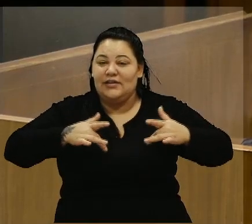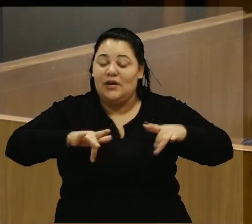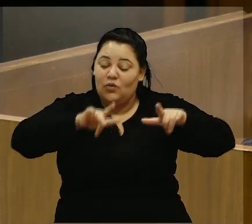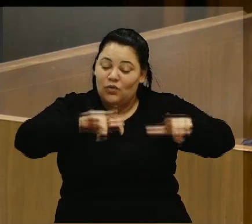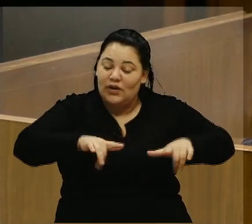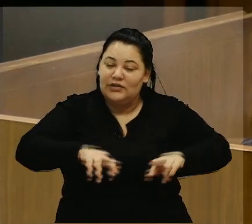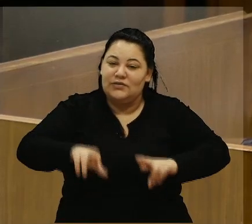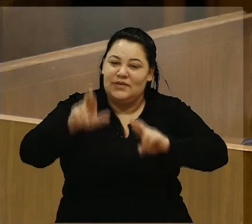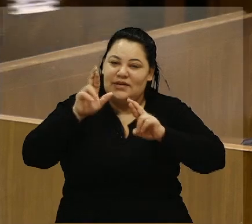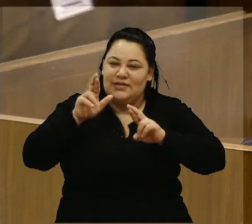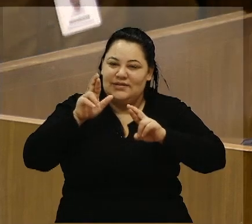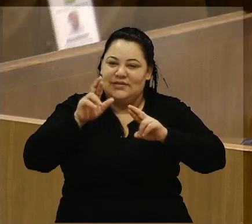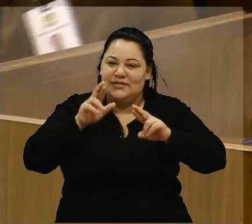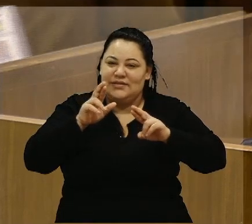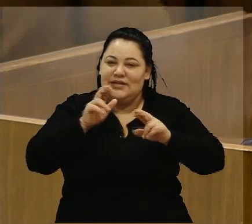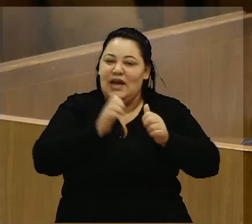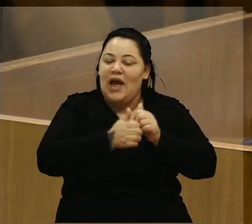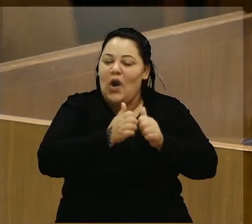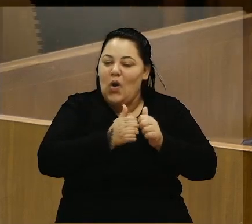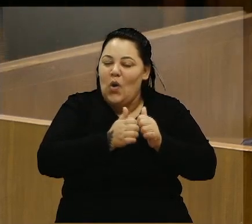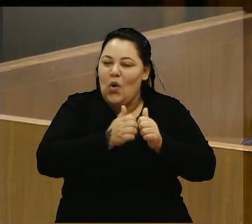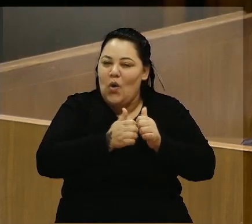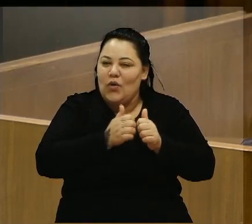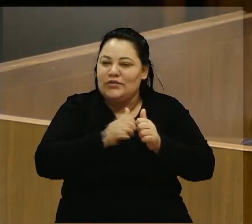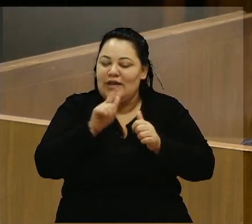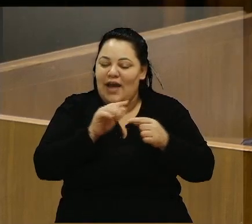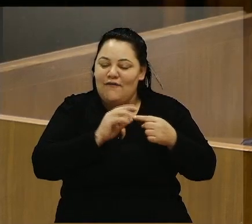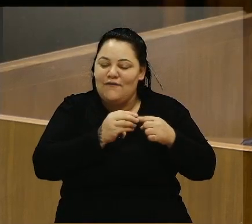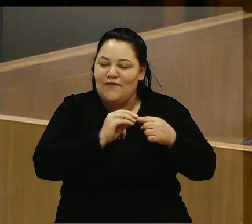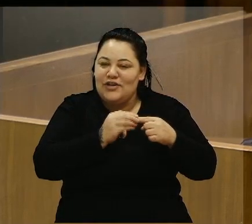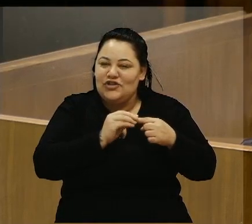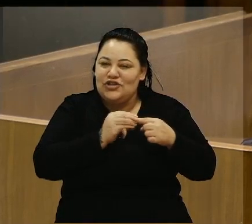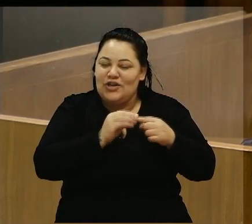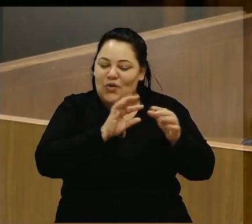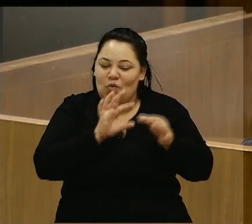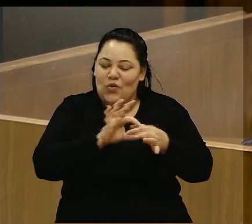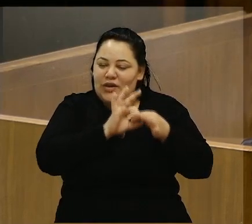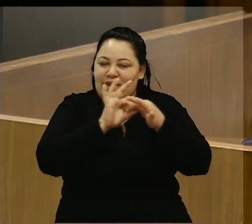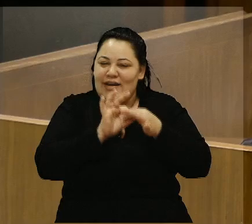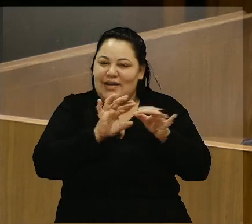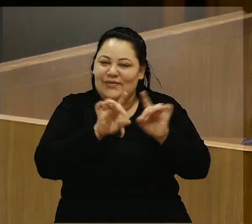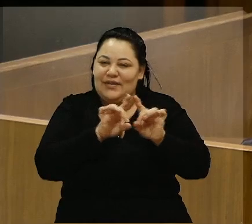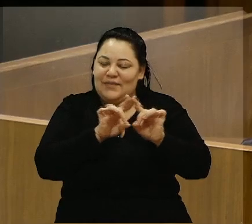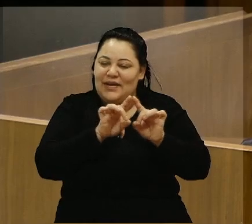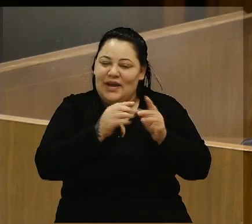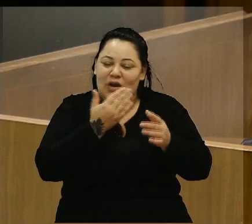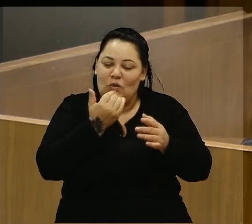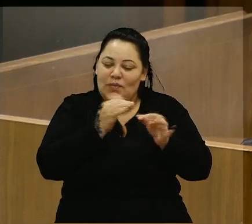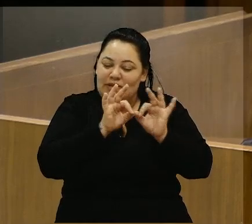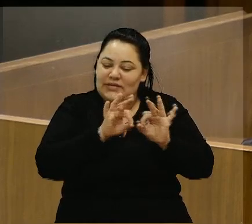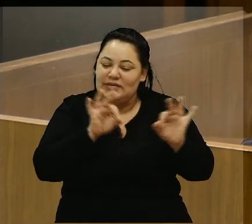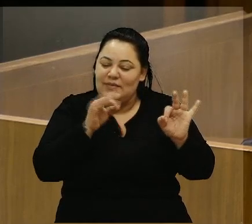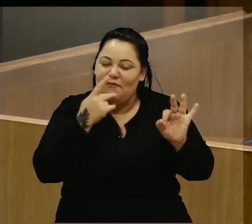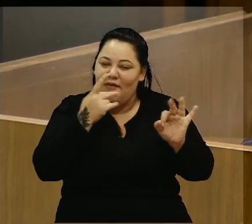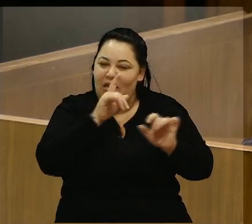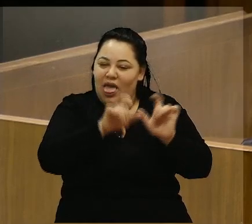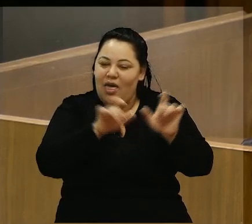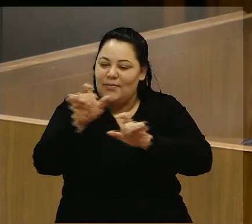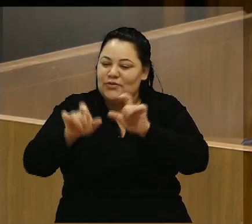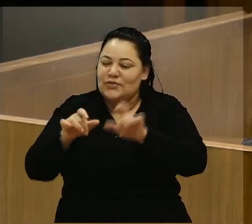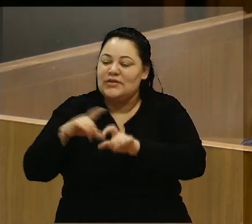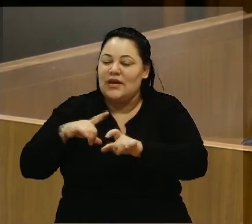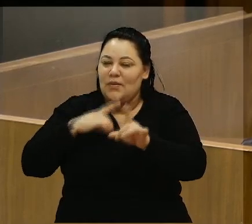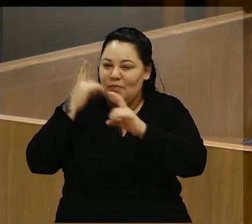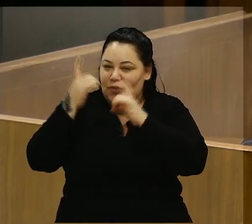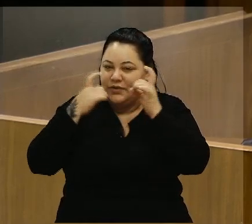é arroz onde é oração, é feijão onde é aliança. E é gente dizendo que se importa, senta-se à mesa, a